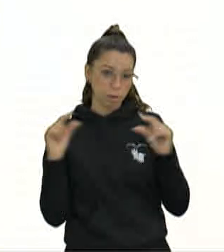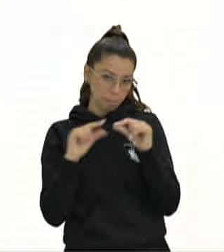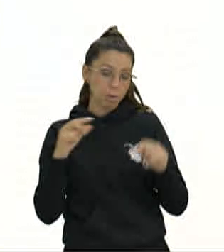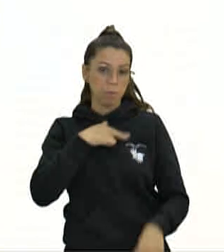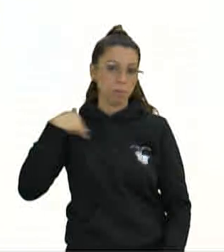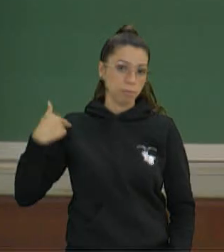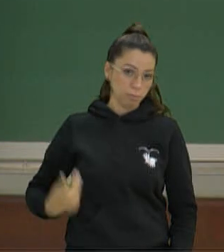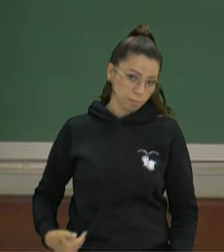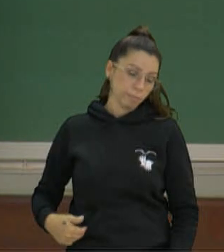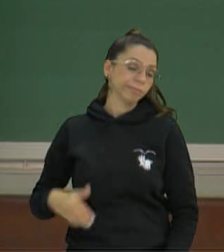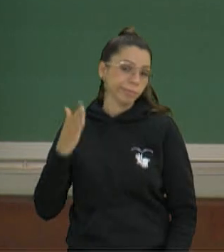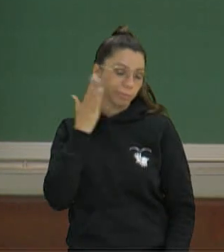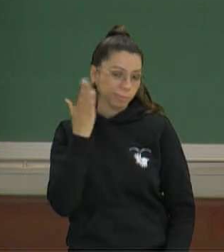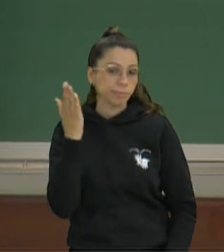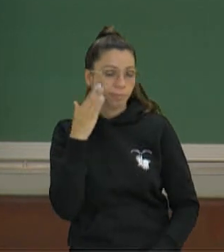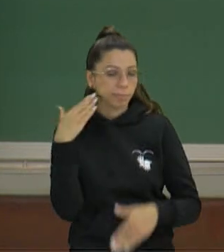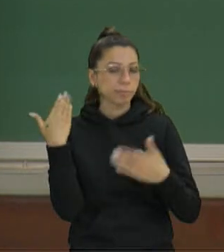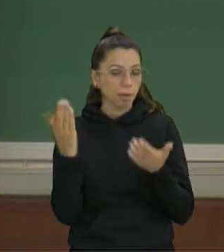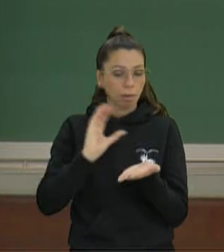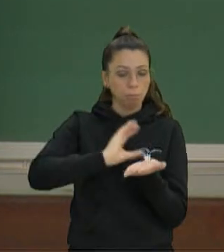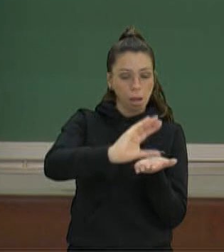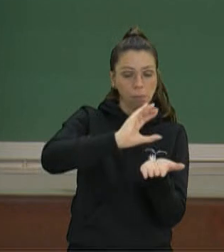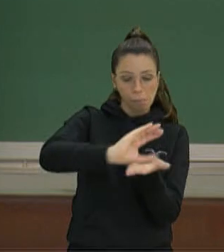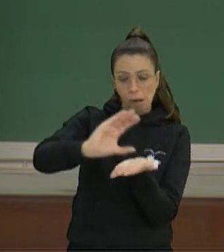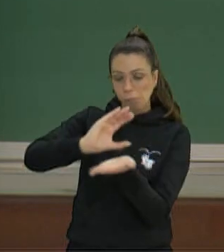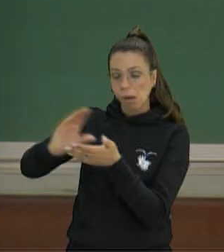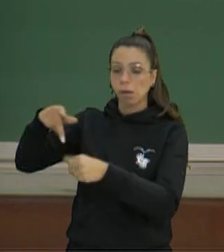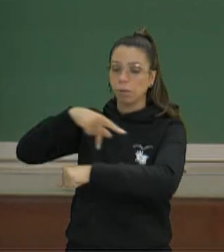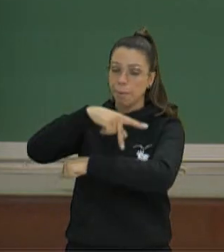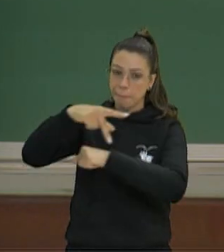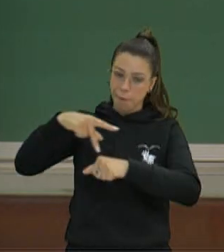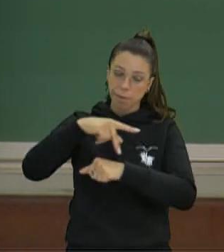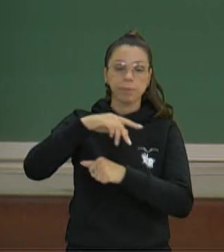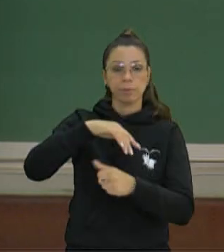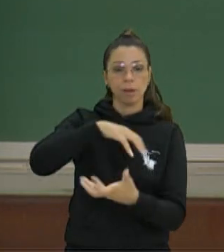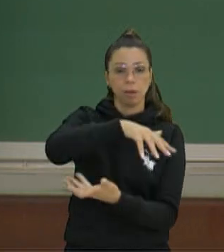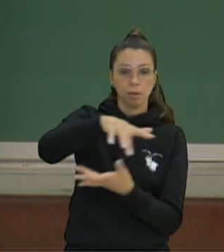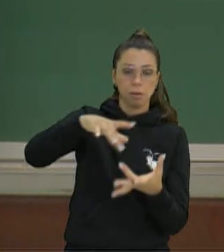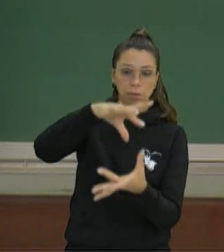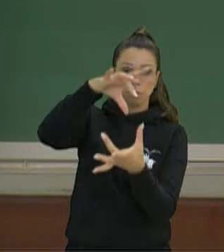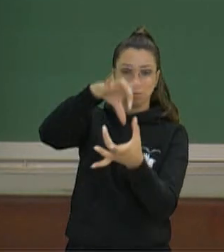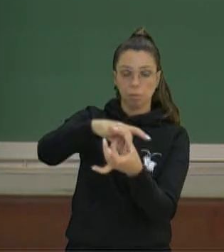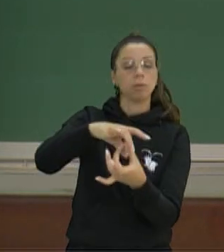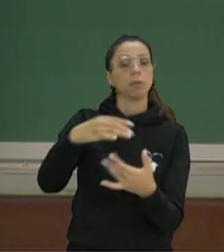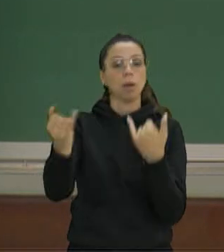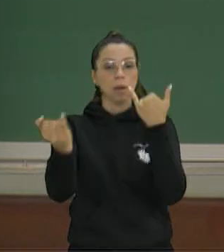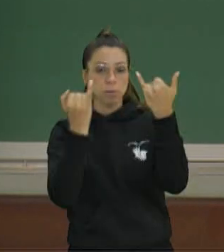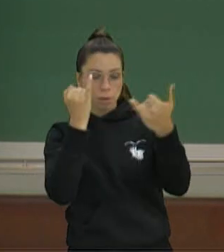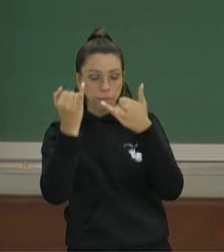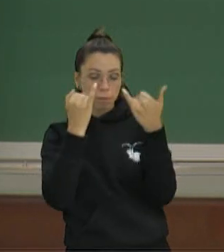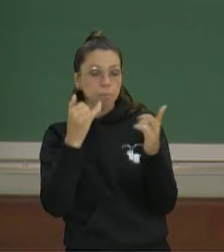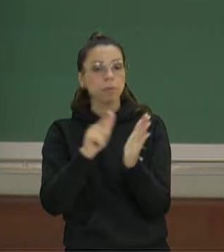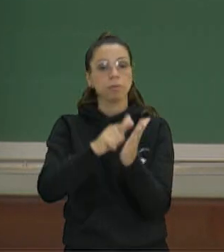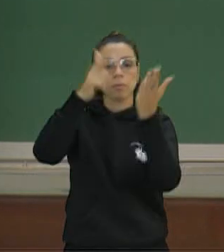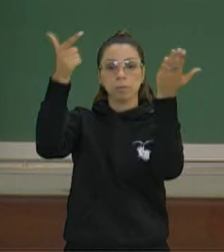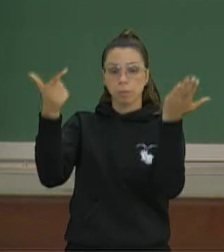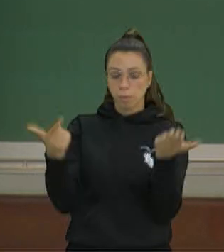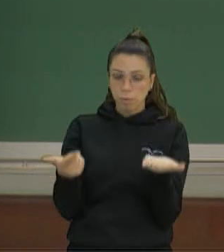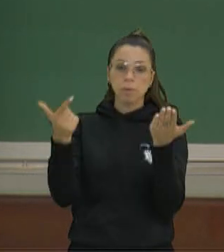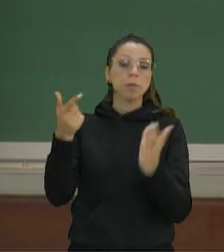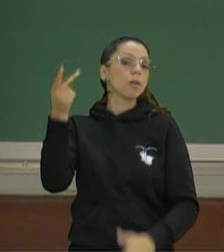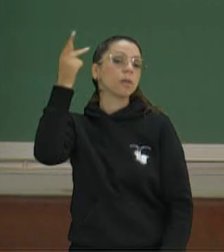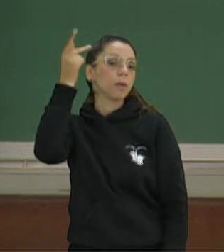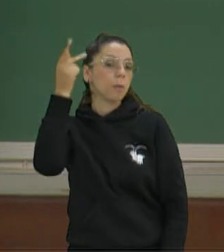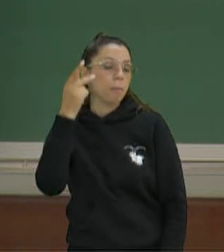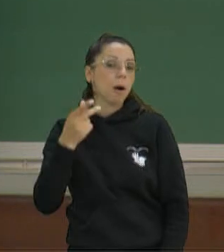China. Como bem sabemos, né, esses grandes países globalizados. Esses dados são da Folha de São Paulo de 97. Eu